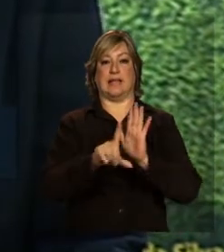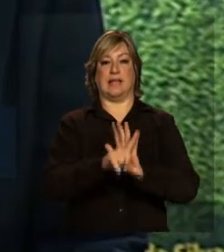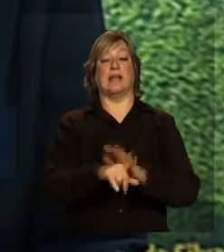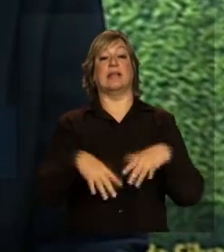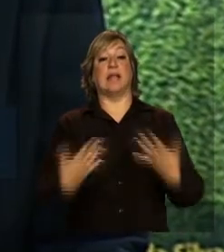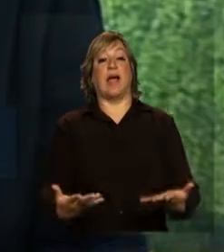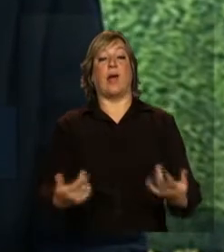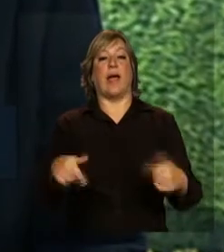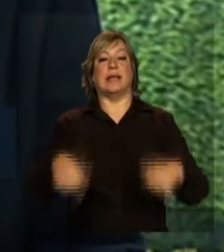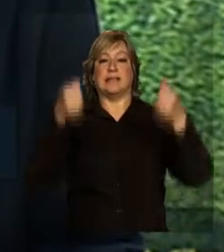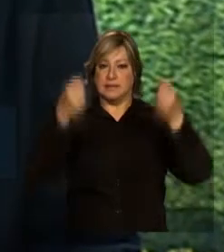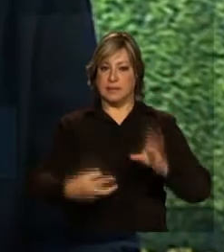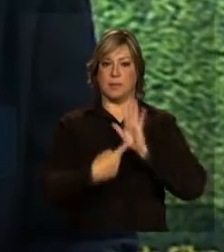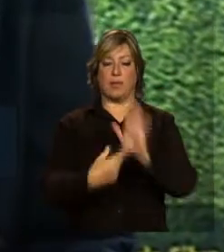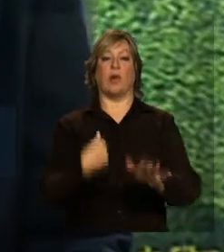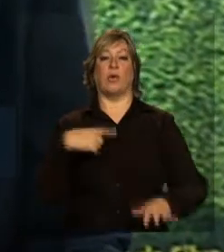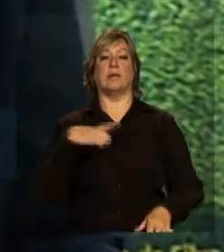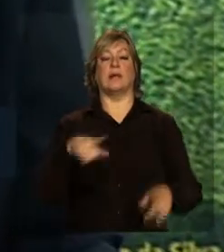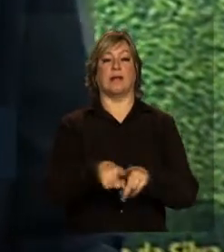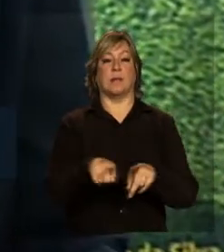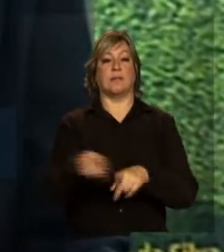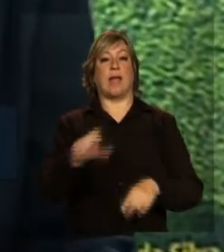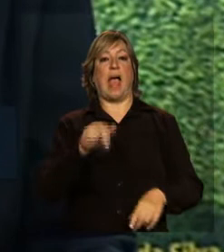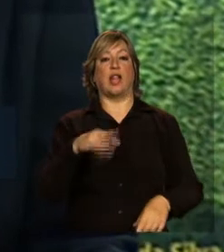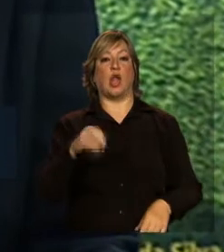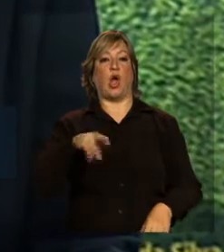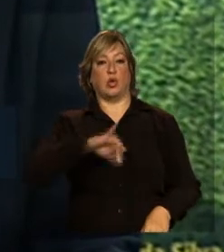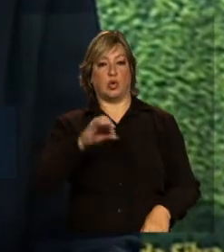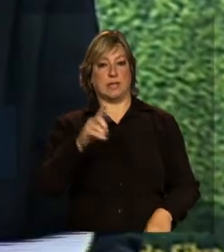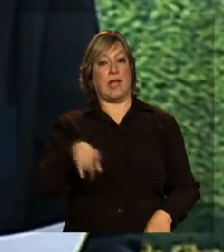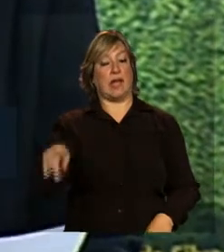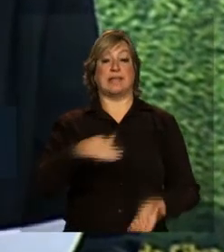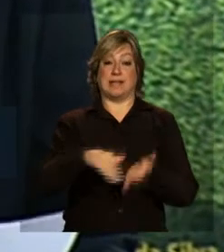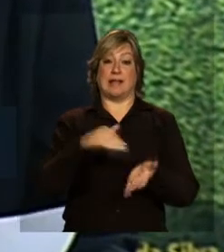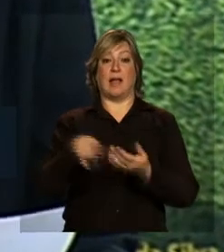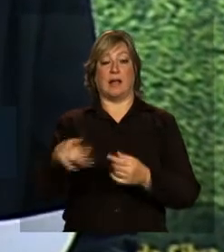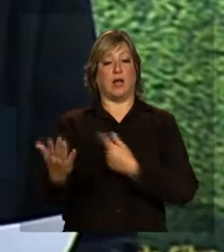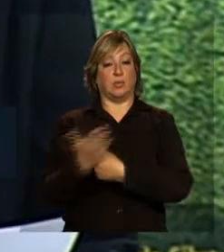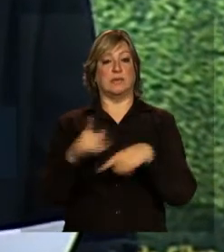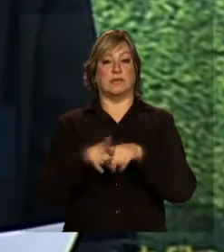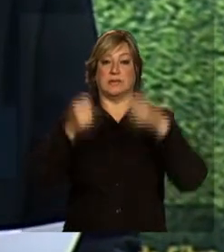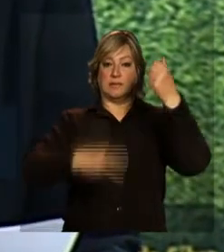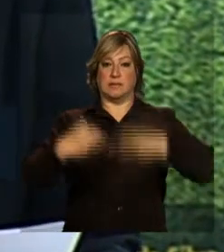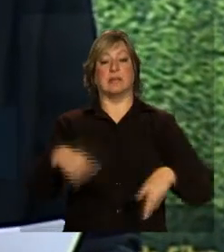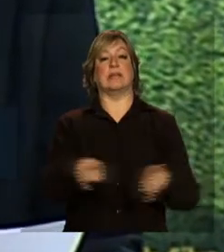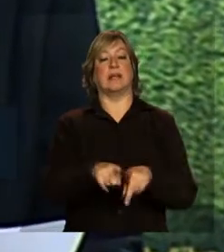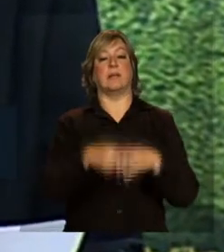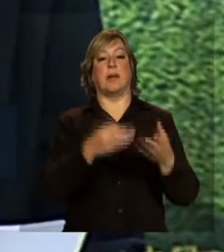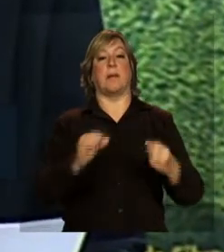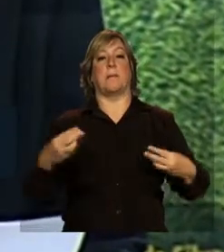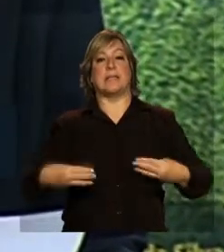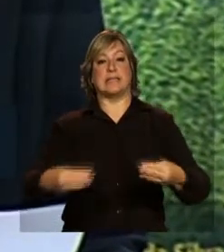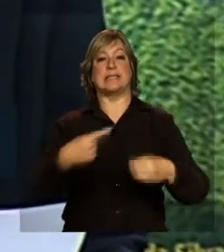apresentação deste balanço, tanto com o Antônio José, que é o secretário da pasta, quanto com a representação do Ministério